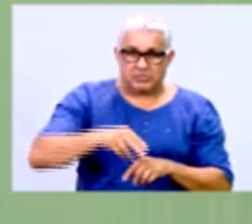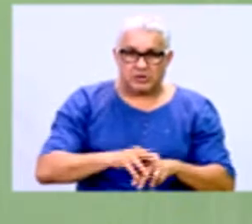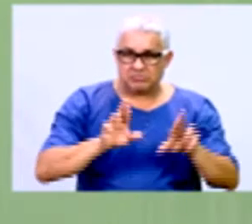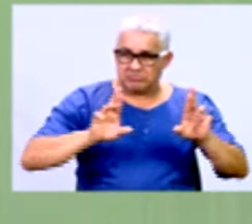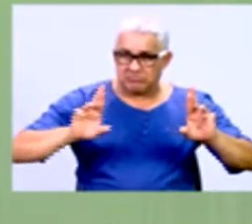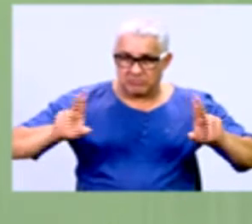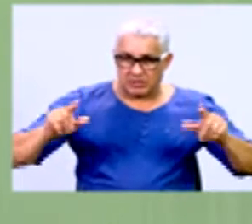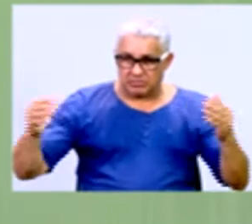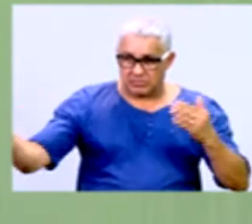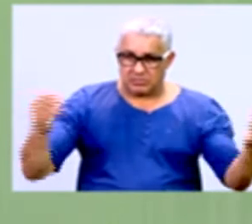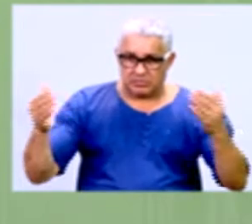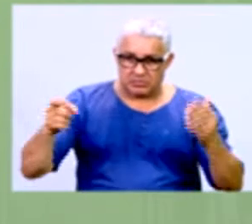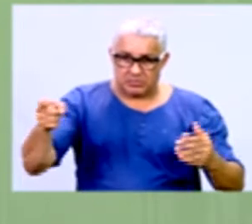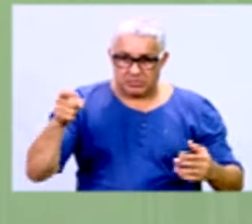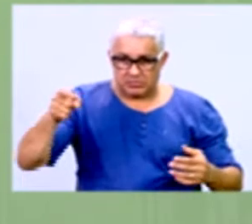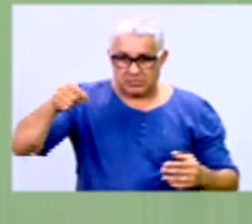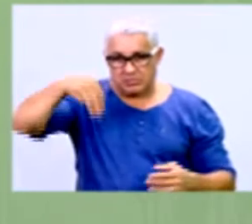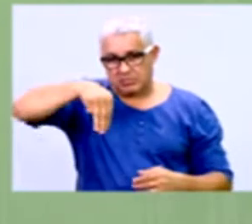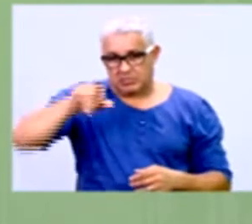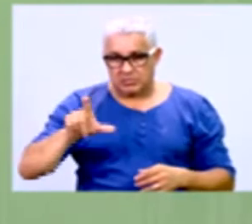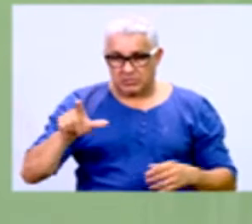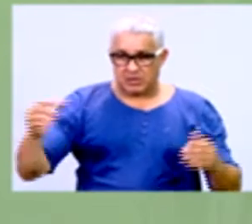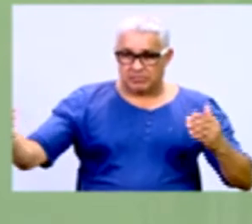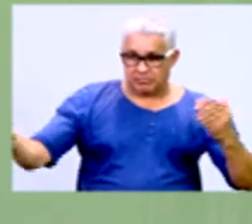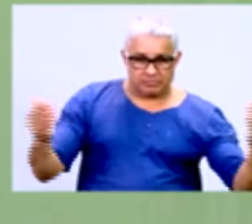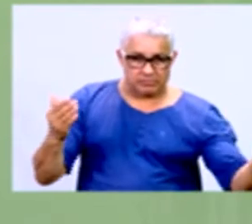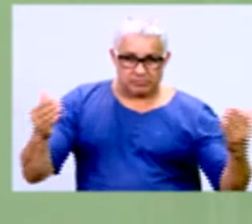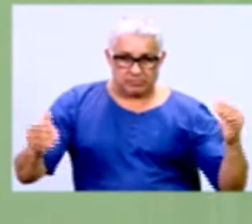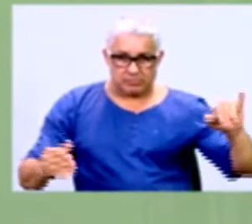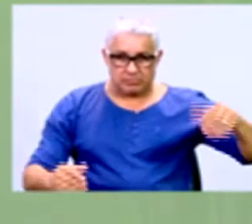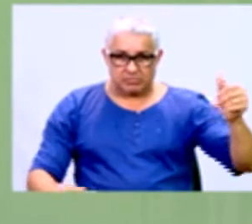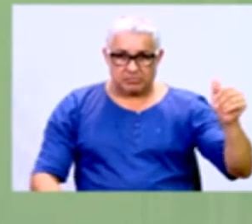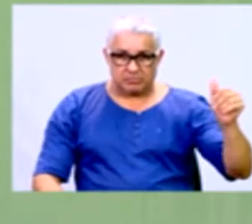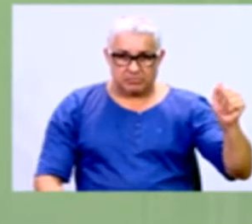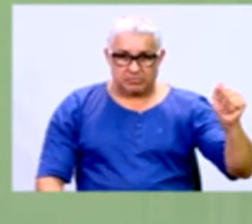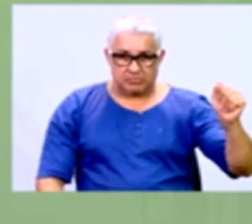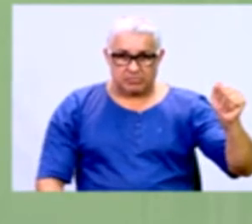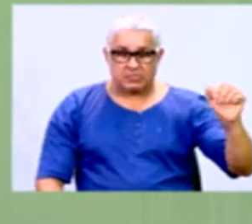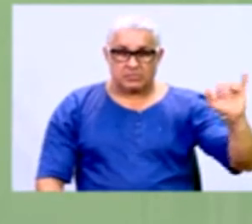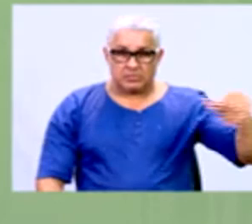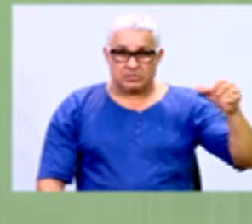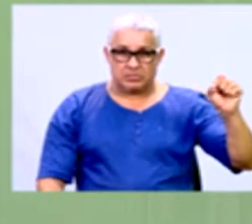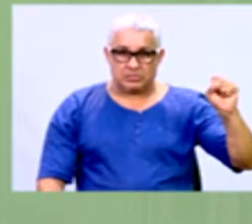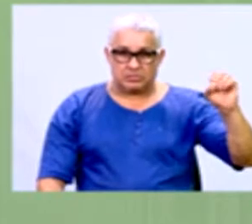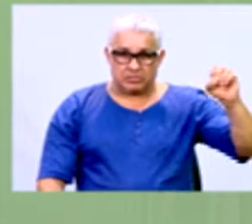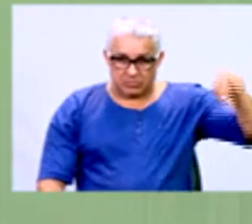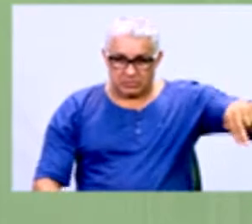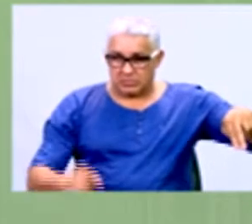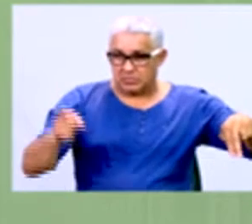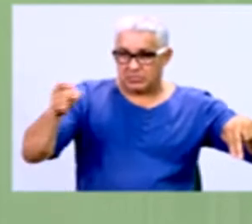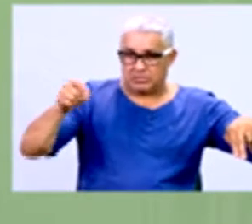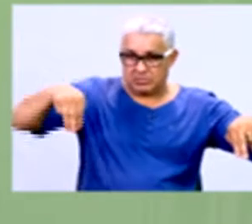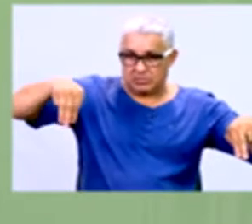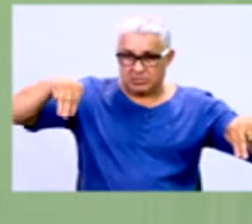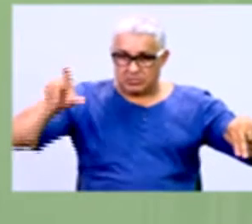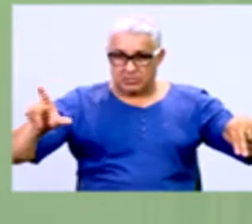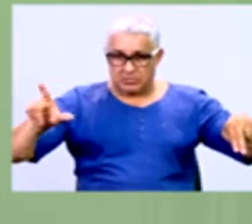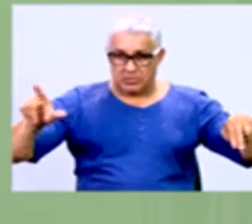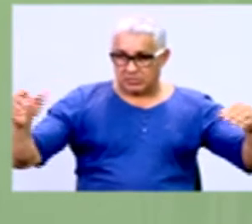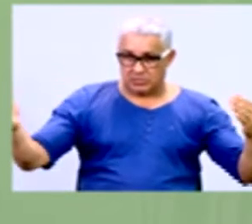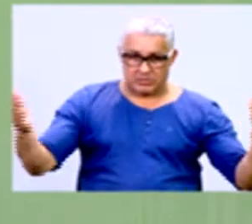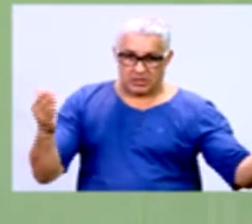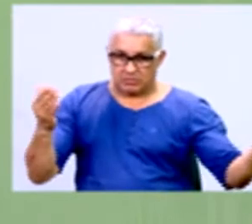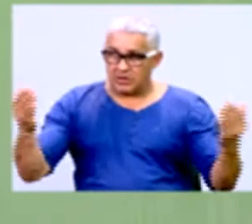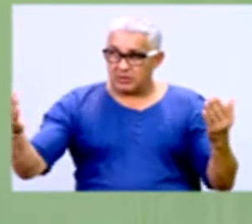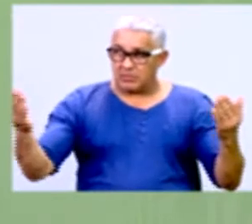estrutura do XML. Então, a gente vai traçar um comparativo entre esses dois modelos aqui, o JSON e o XML, e a gente vai ver, para